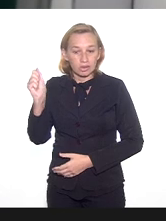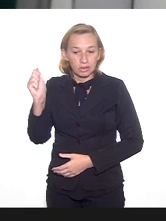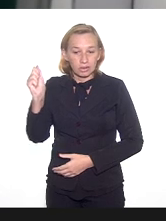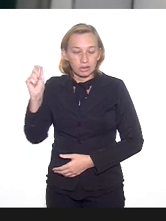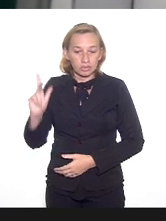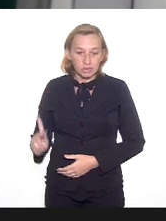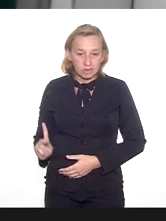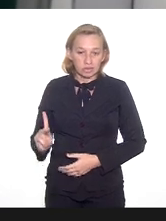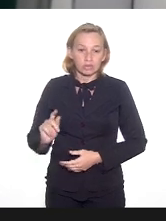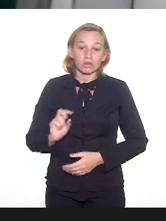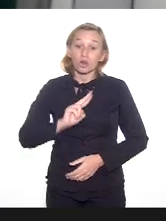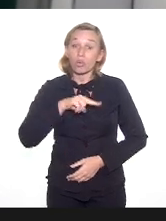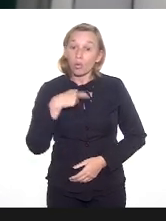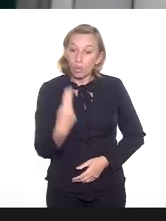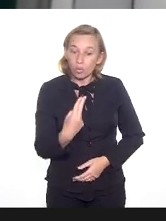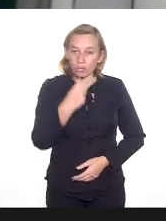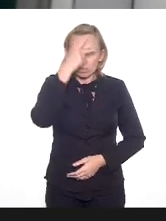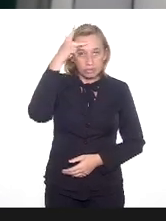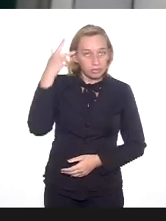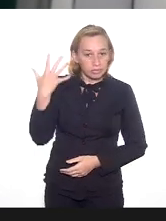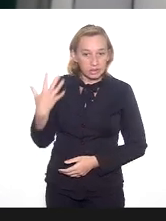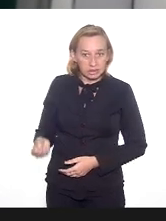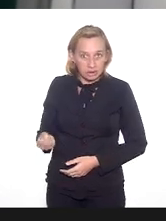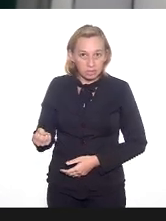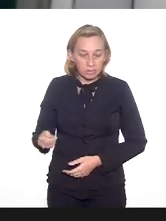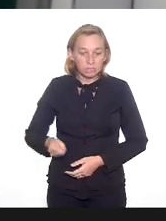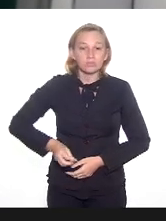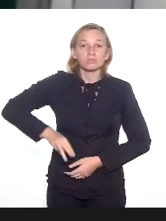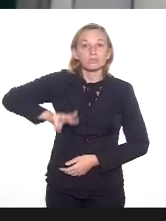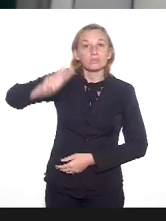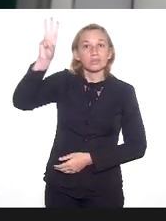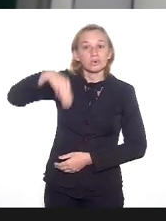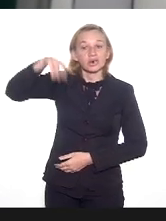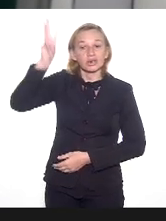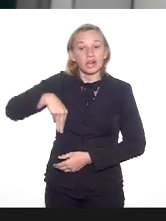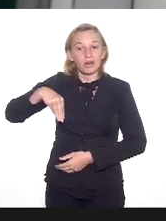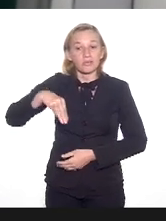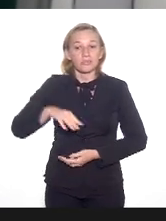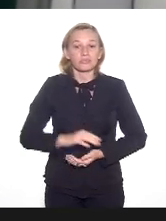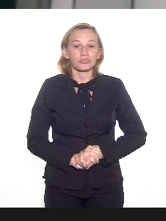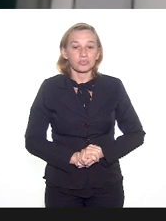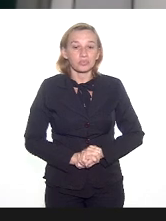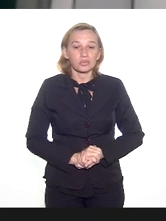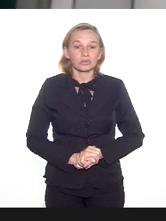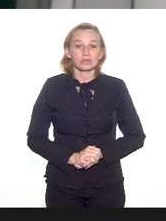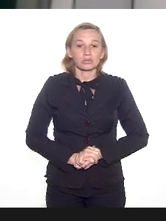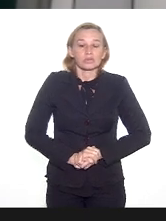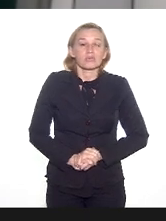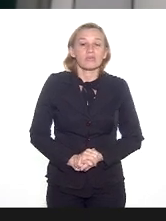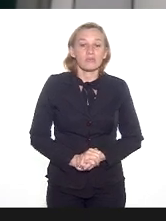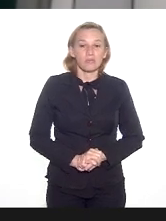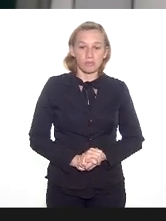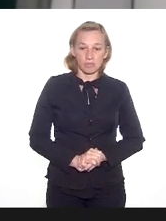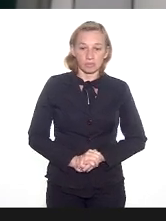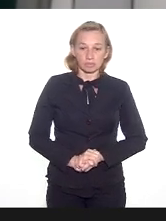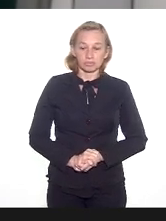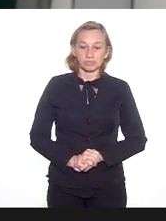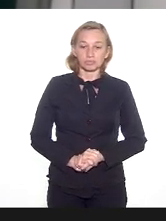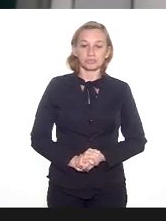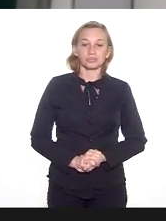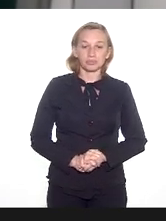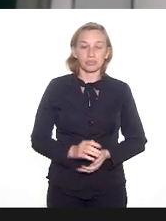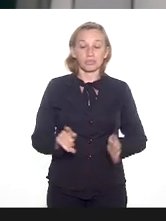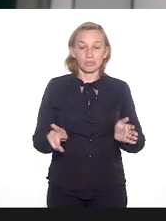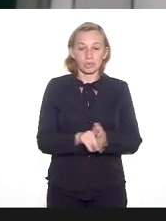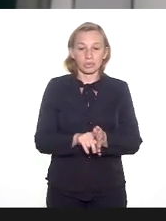no caso, de pensões para quem, enfim, faz jus a esse instituto.